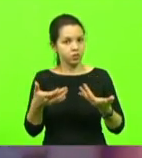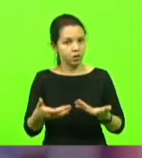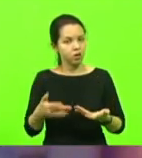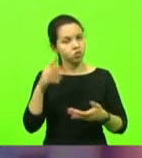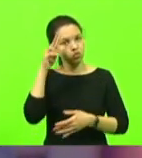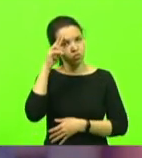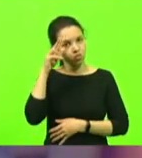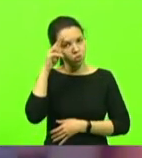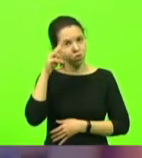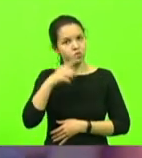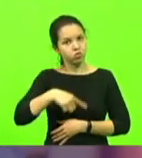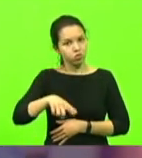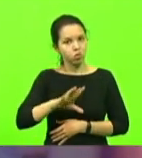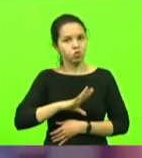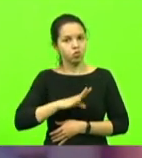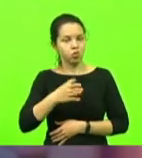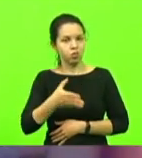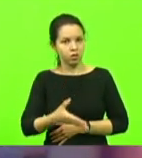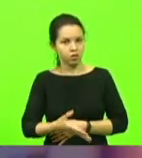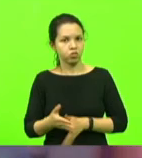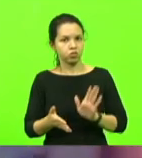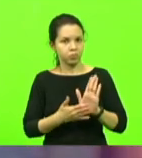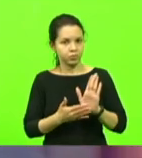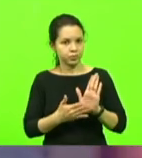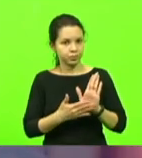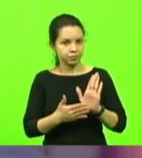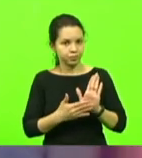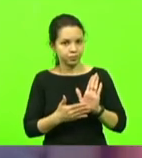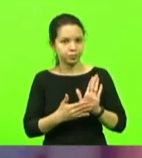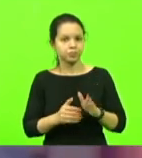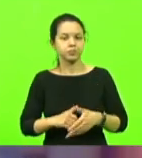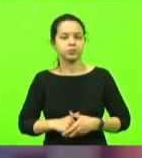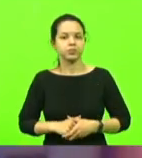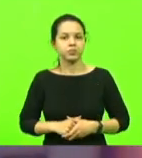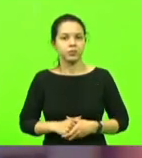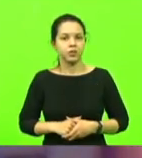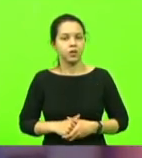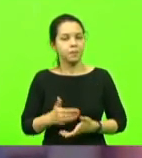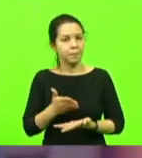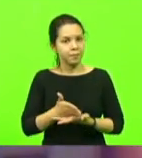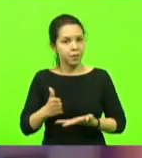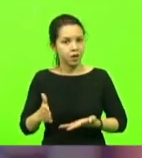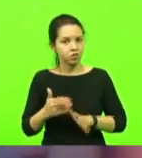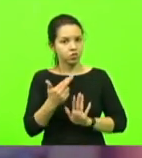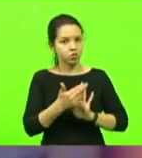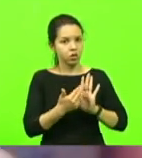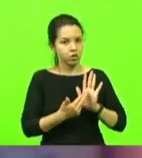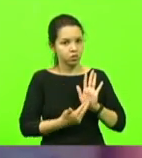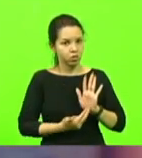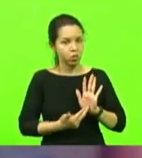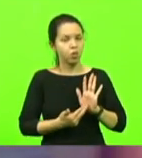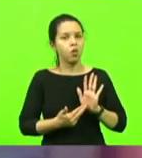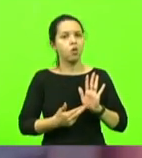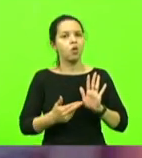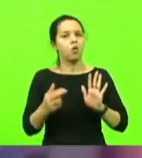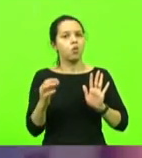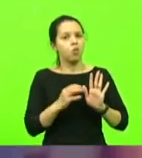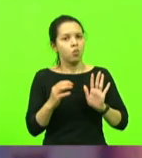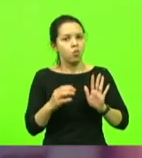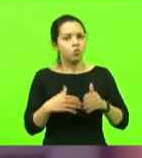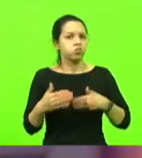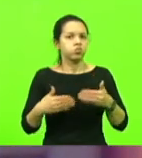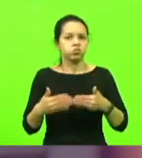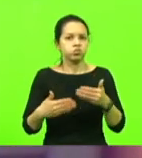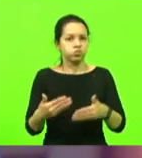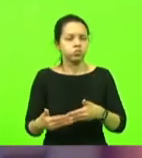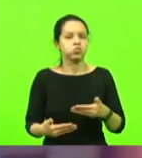da nossa coragem de propor, mesmo que parte do relatório seja acolhido, parte não seja, mas